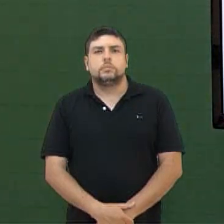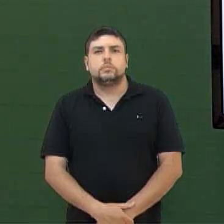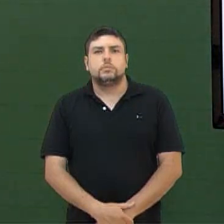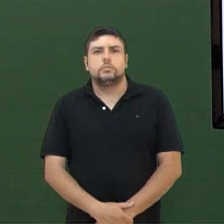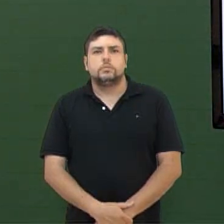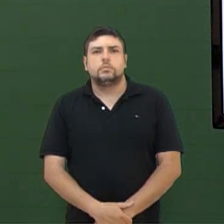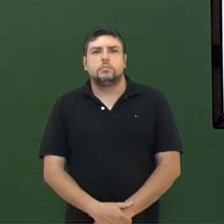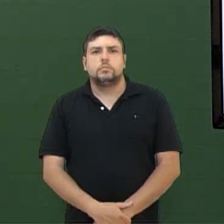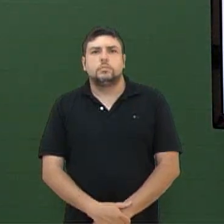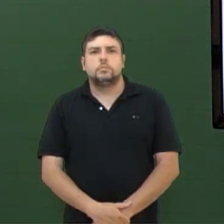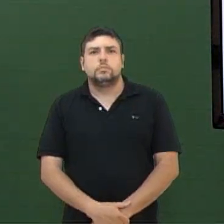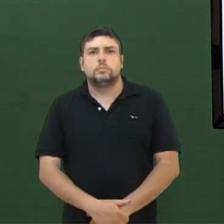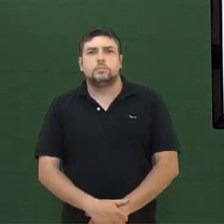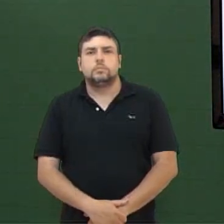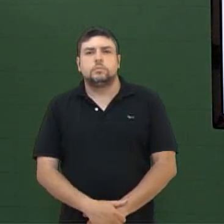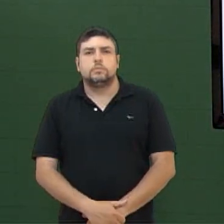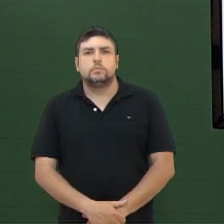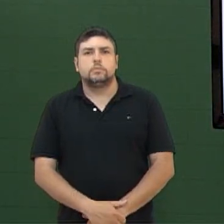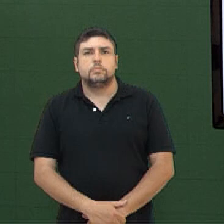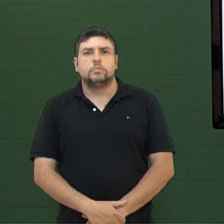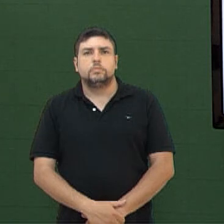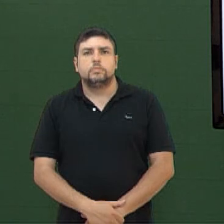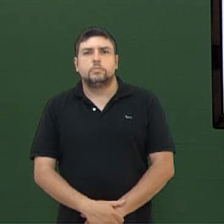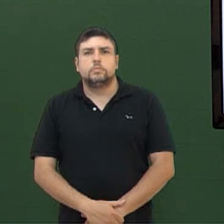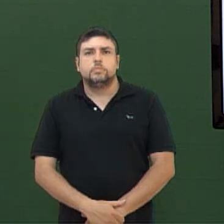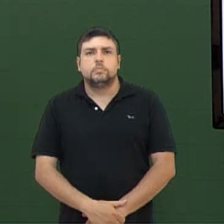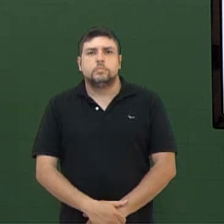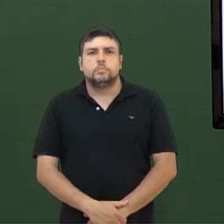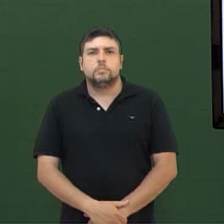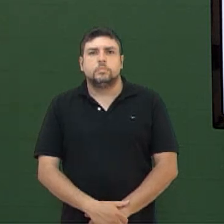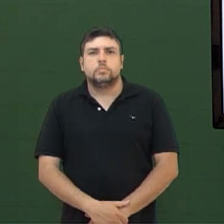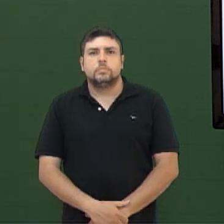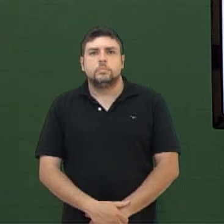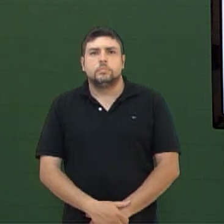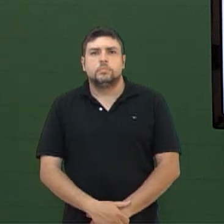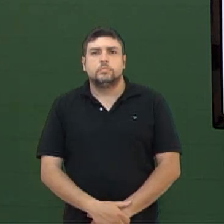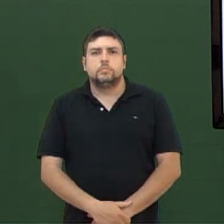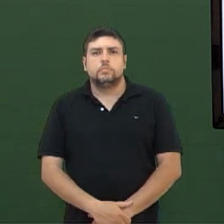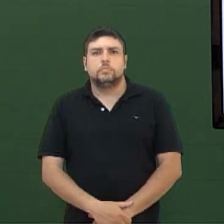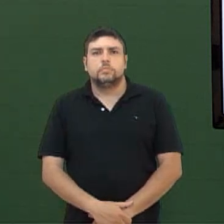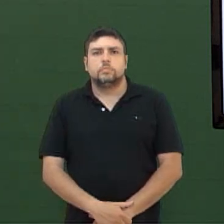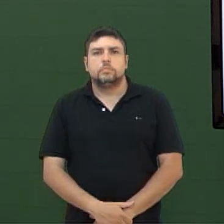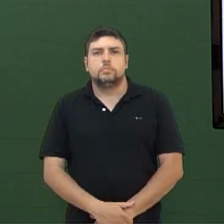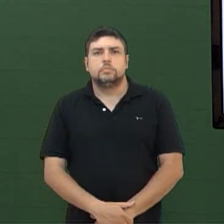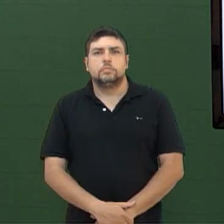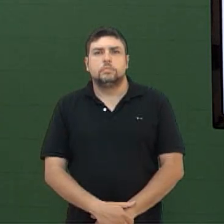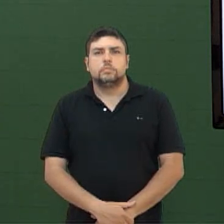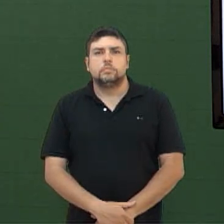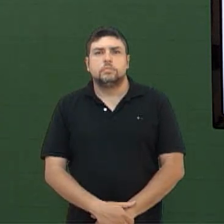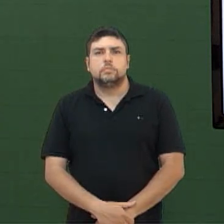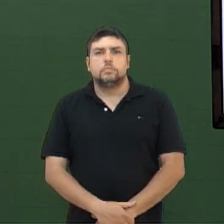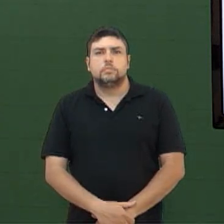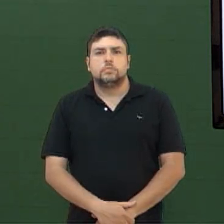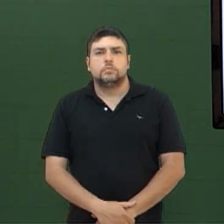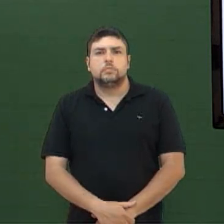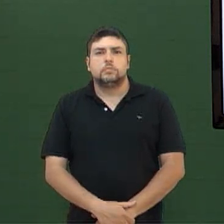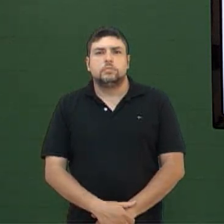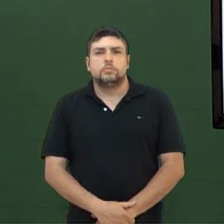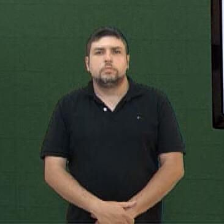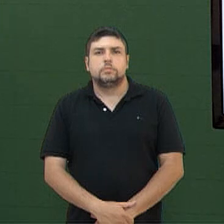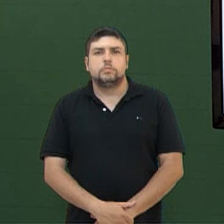0,6 metros, o que me dá um comprimento de 1,88 se eu multiplicar por π, certo? 3,14